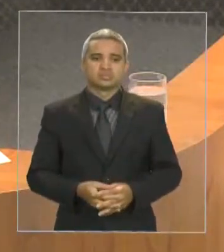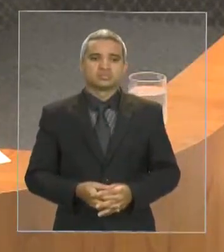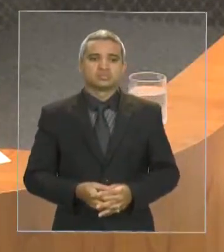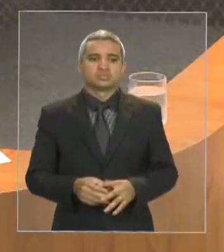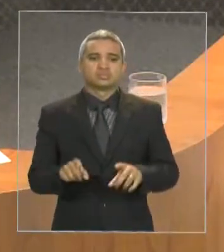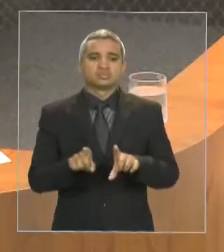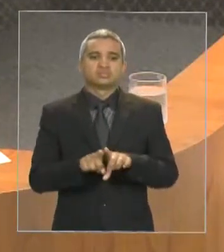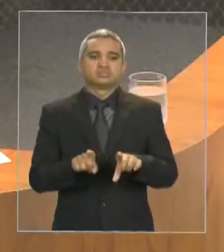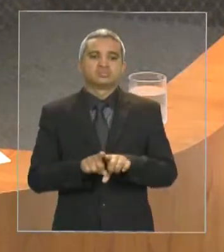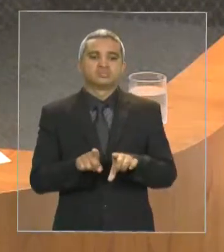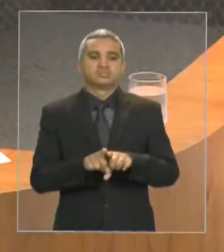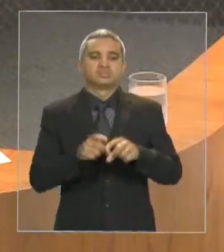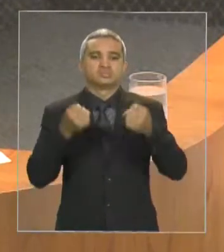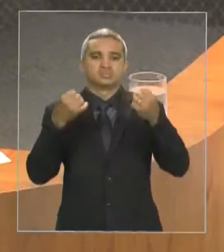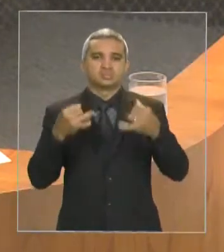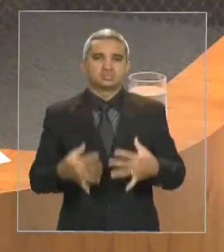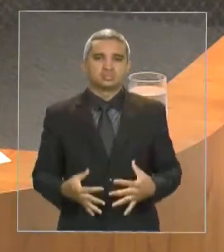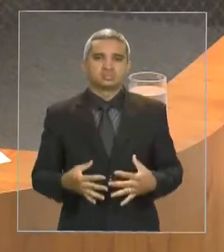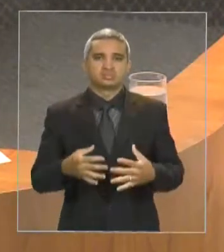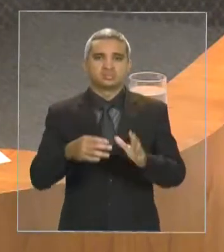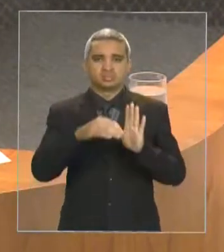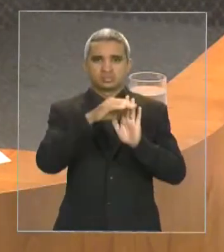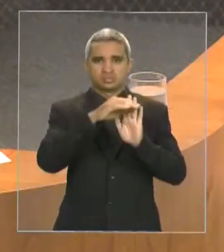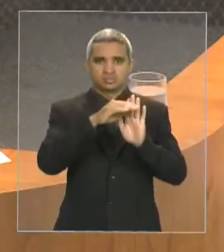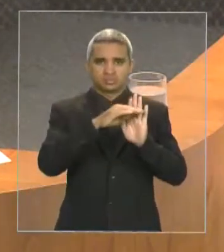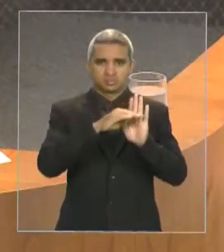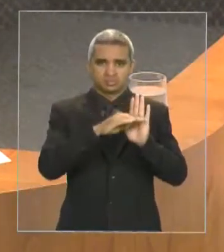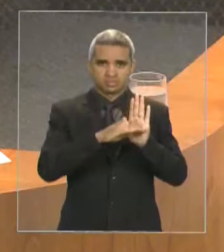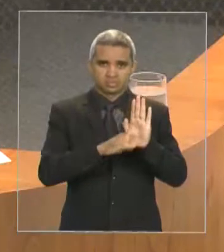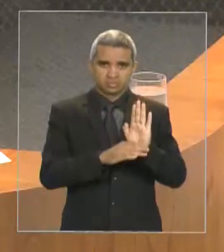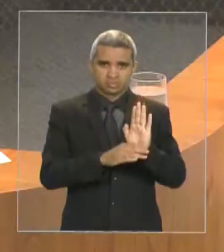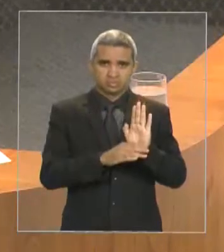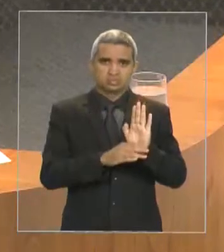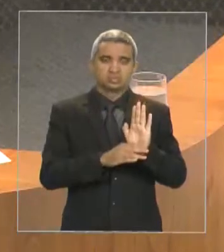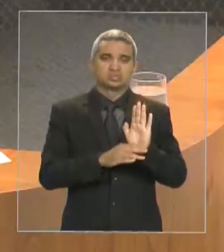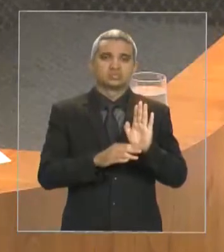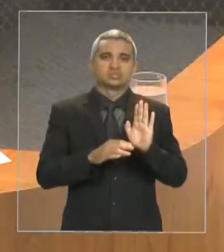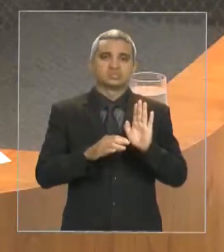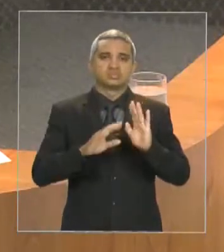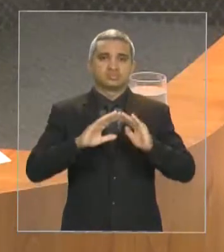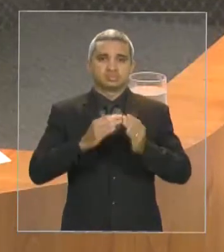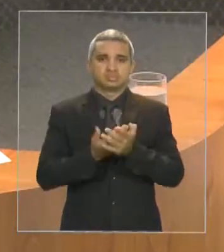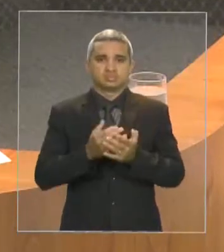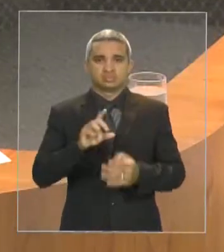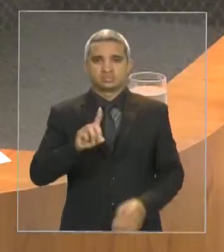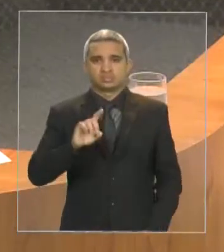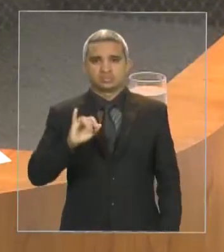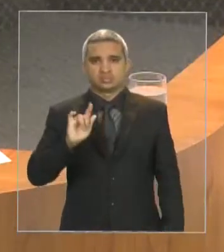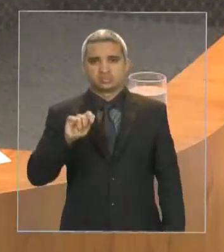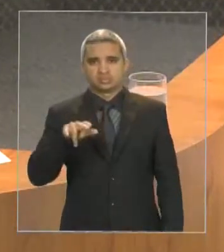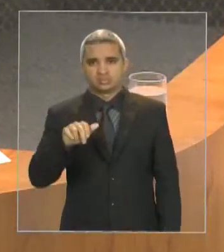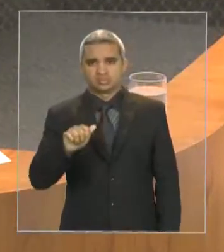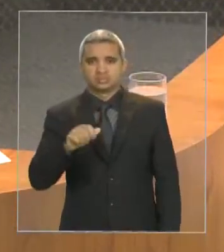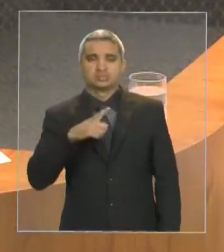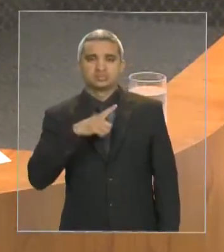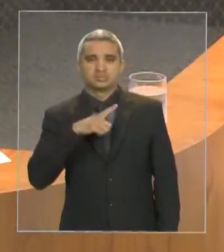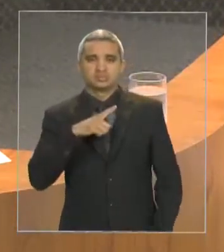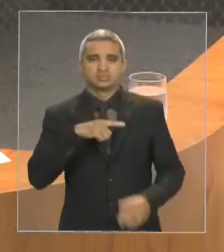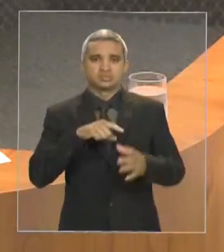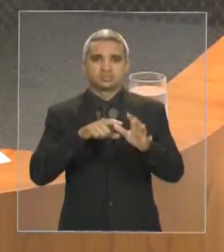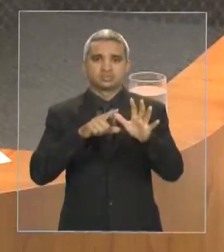Falando um pouco mais sobre o programa, ele é dividido, aqui volto a falar do programa Escola Digna, ele é dividido em 5 eixos